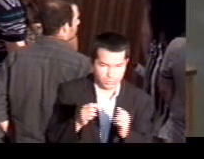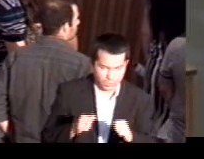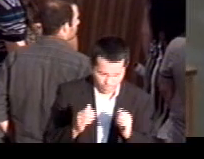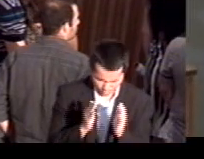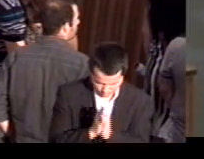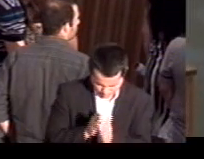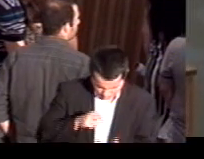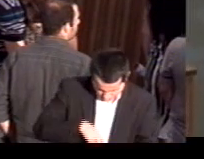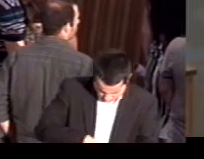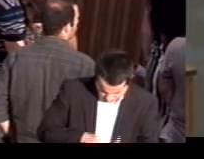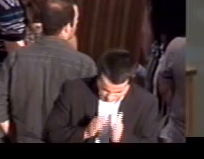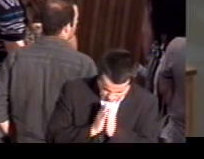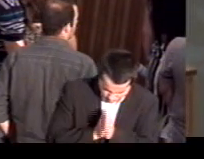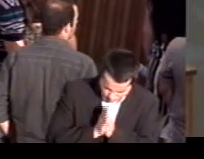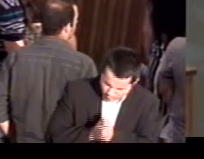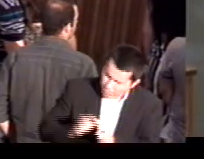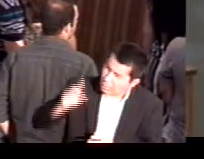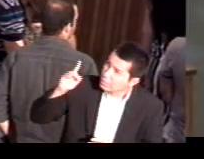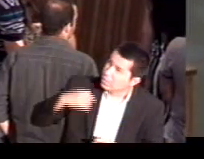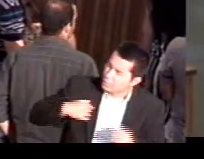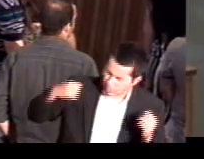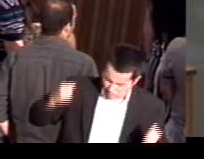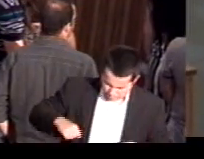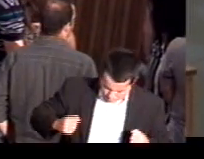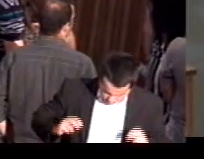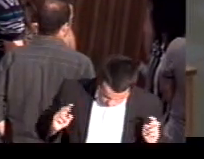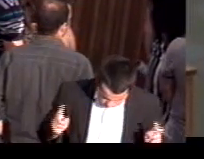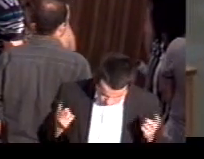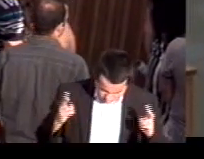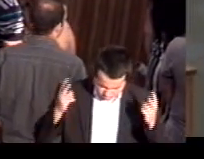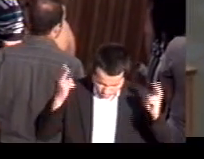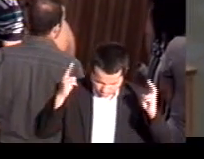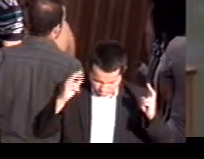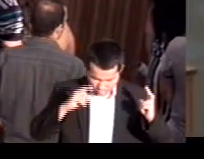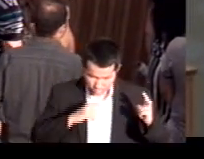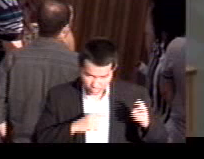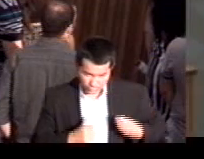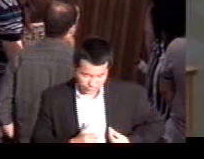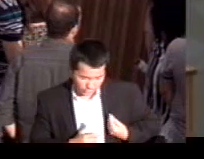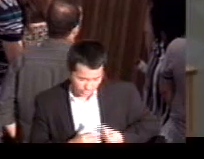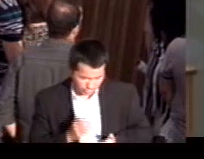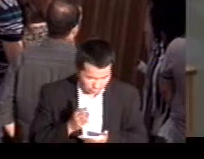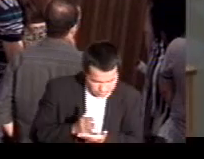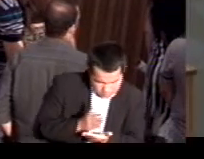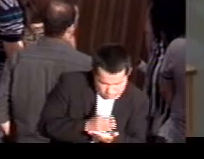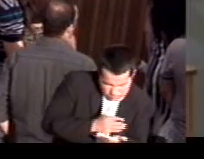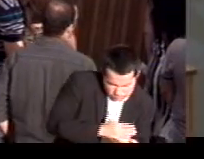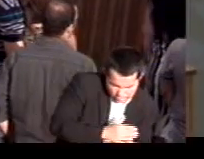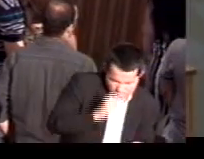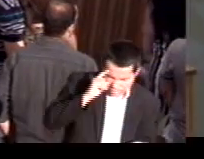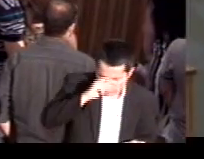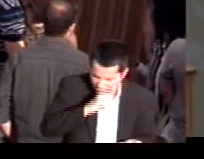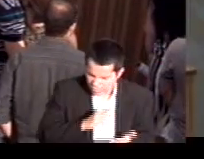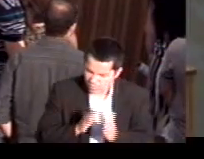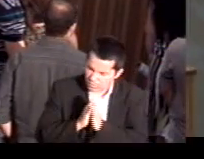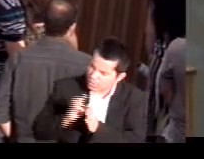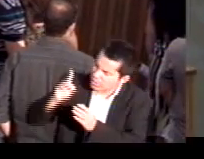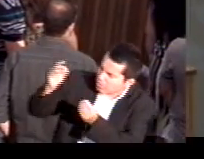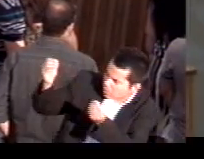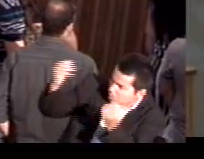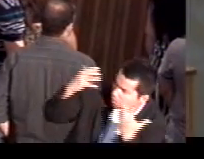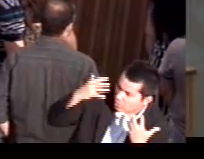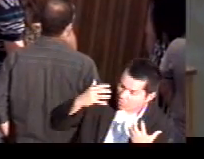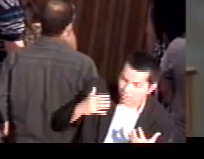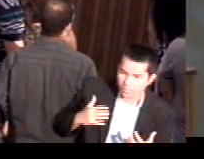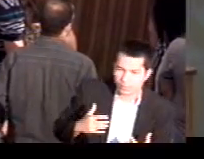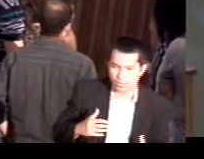de vitória, o Senhor vai derramar graça nessa área, eu preciso de sabedoria, eu preciso de intervenção. Como está a